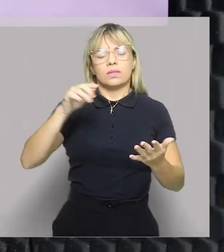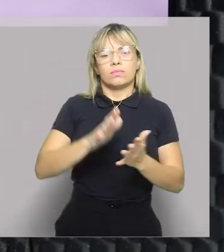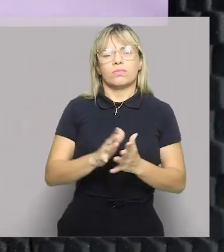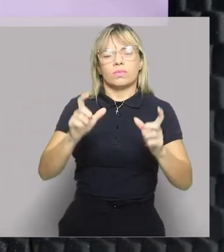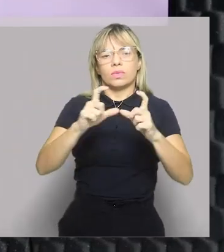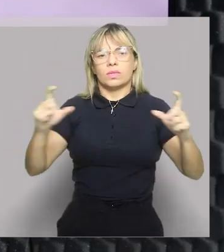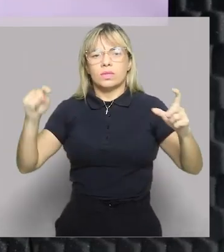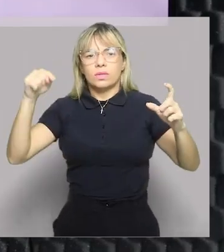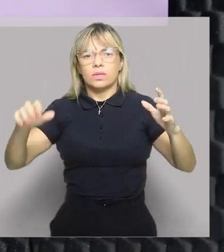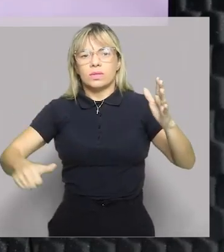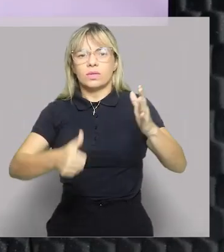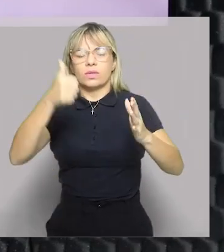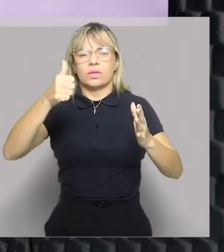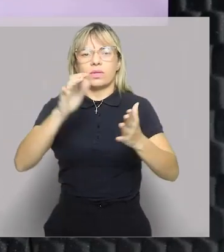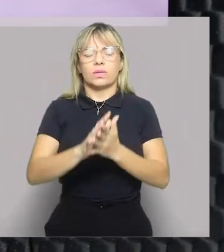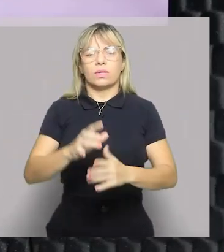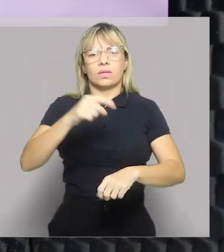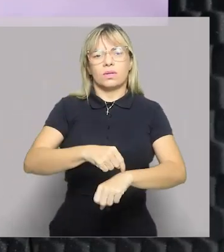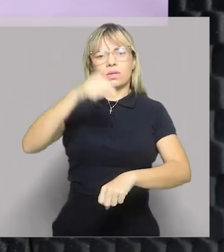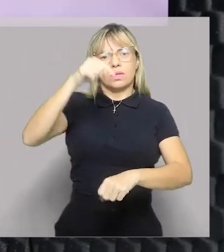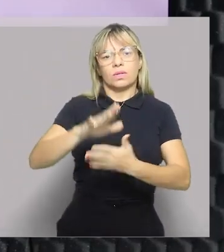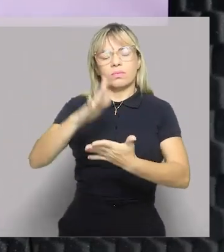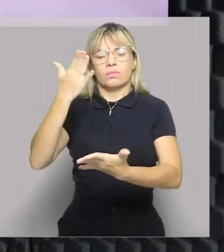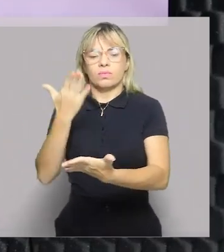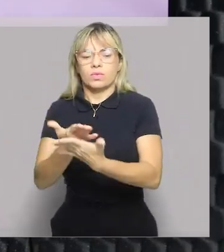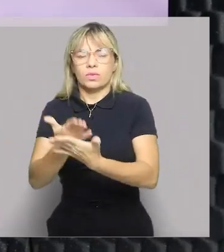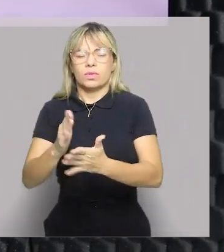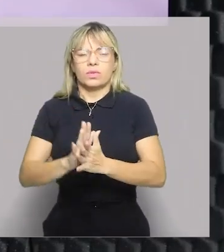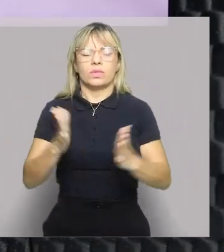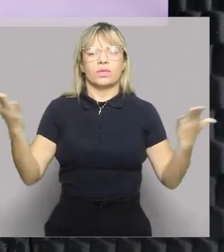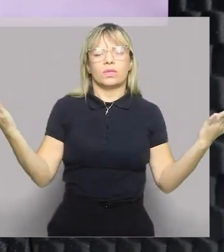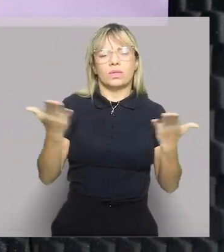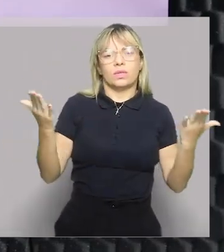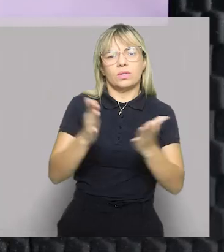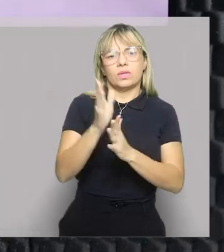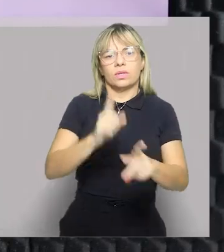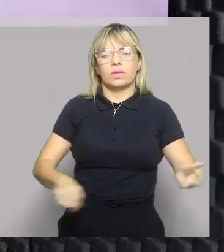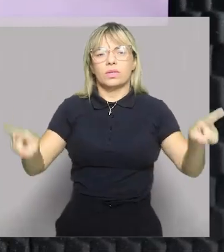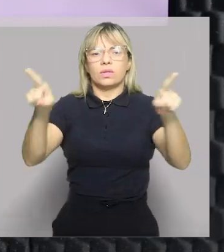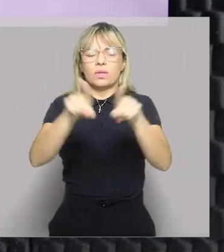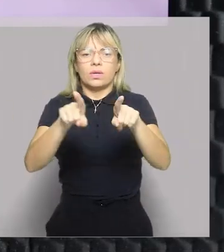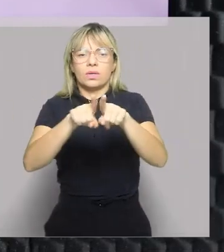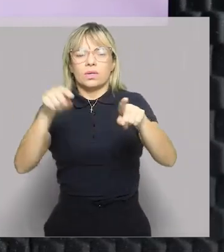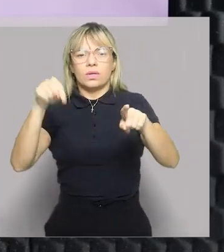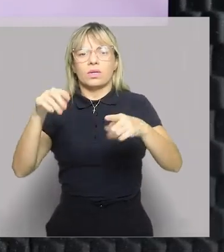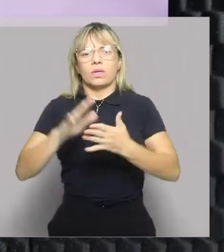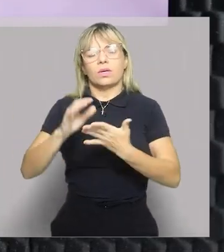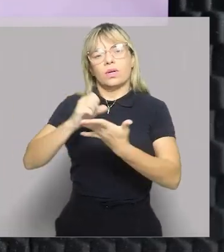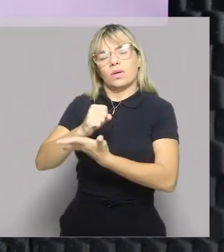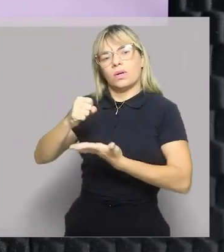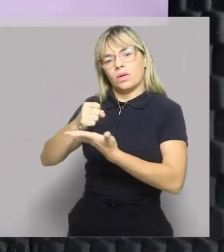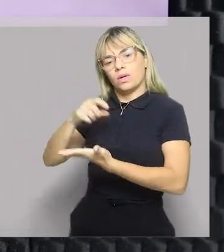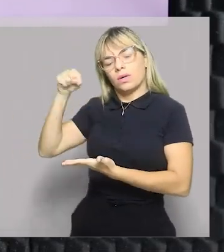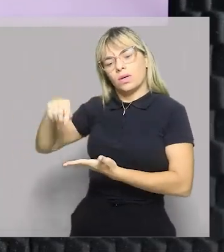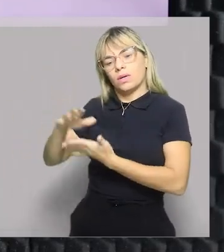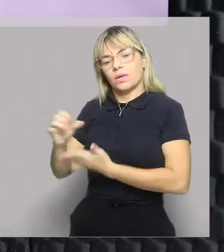nesse primeiro momento do nosso estudo, tá? Hoje nós vamos também falar de algo extremamente básico, que é